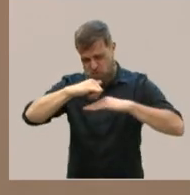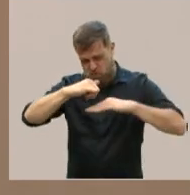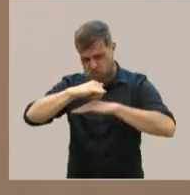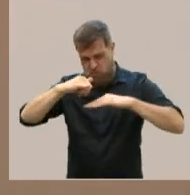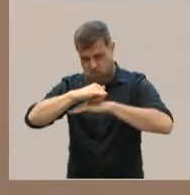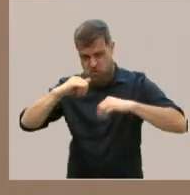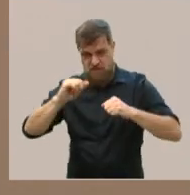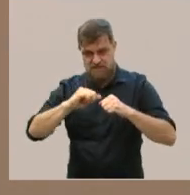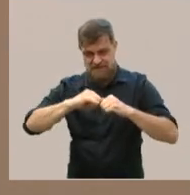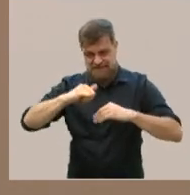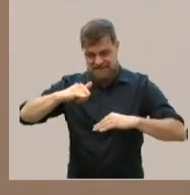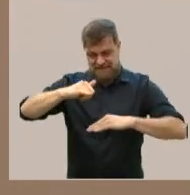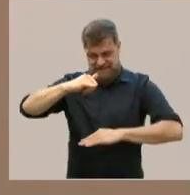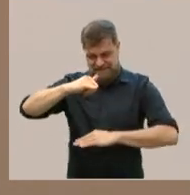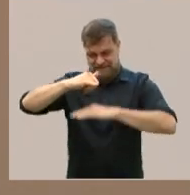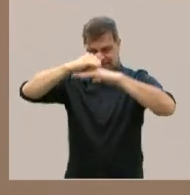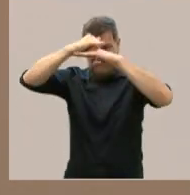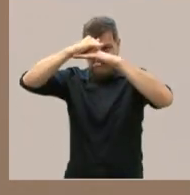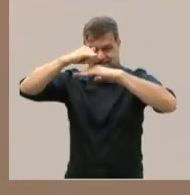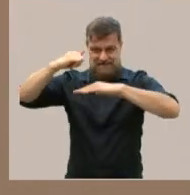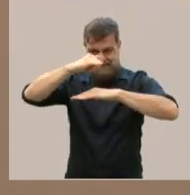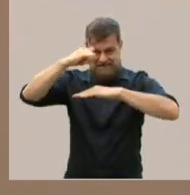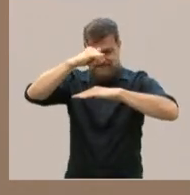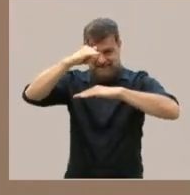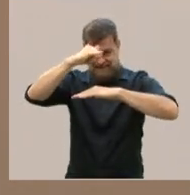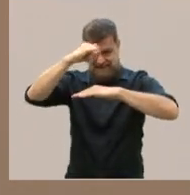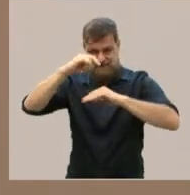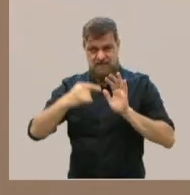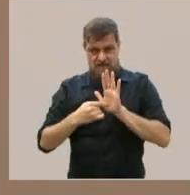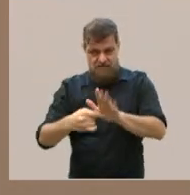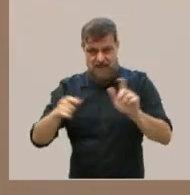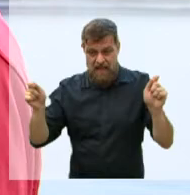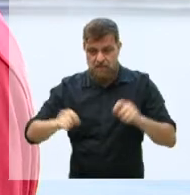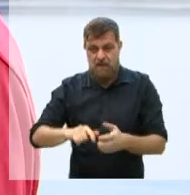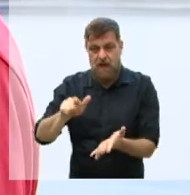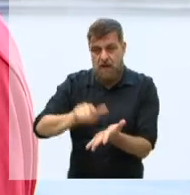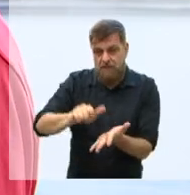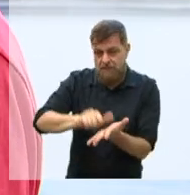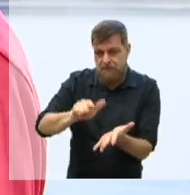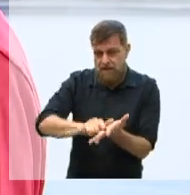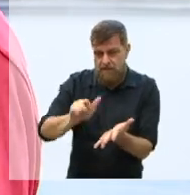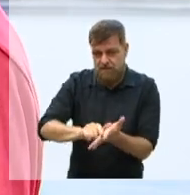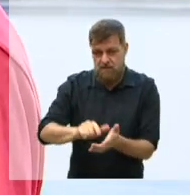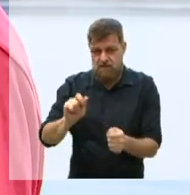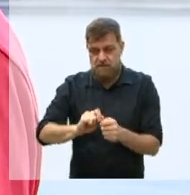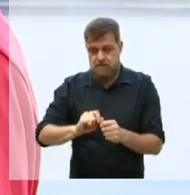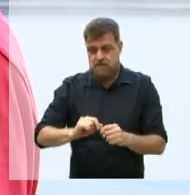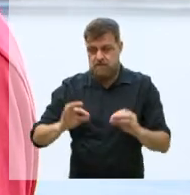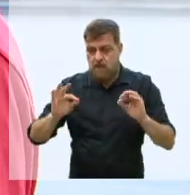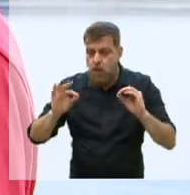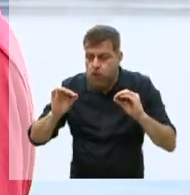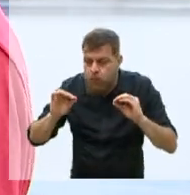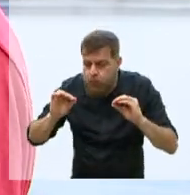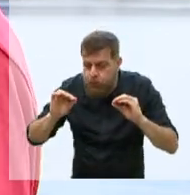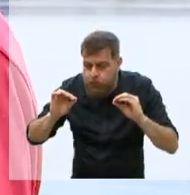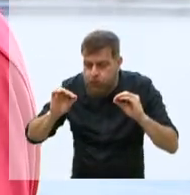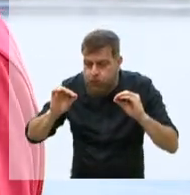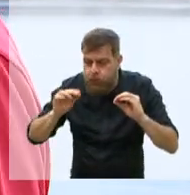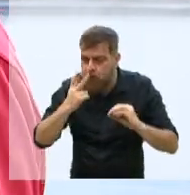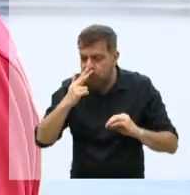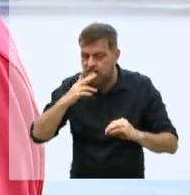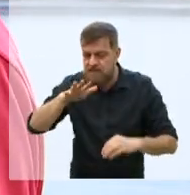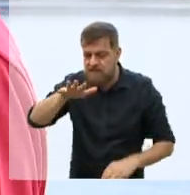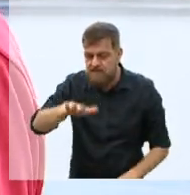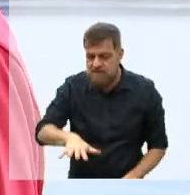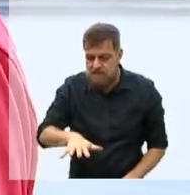asa, gerando pressão diferente e empurrando ele para cima. Eu consigo demonstrar isso com uma folha, simples folha. Eu assopro essa folha e parece que ela vai descer,